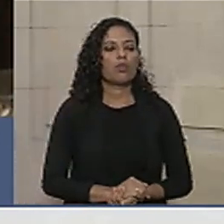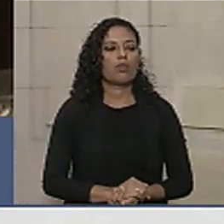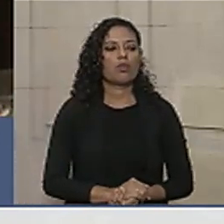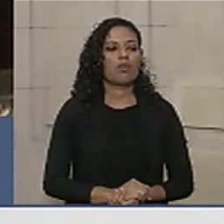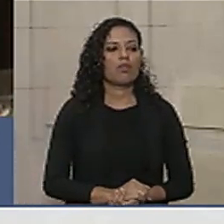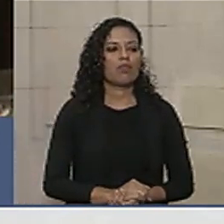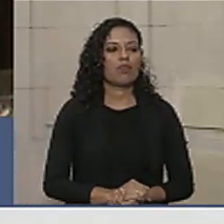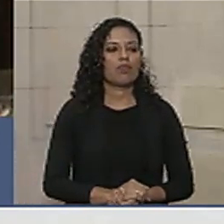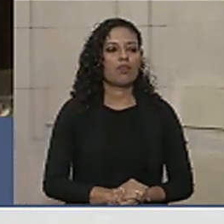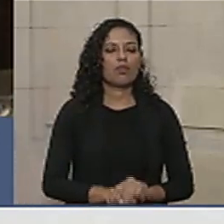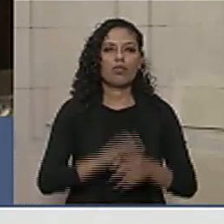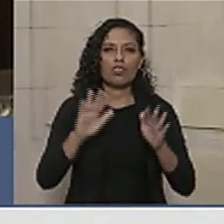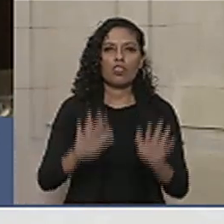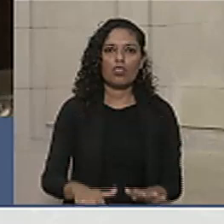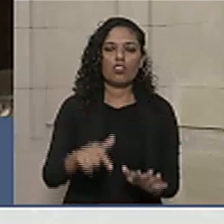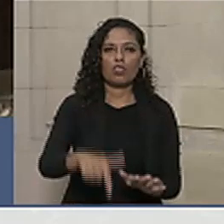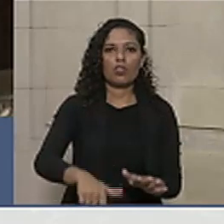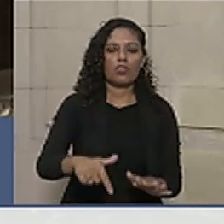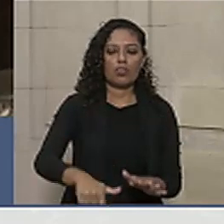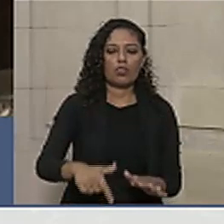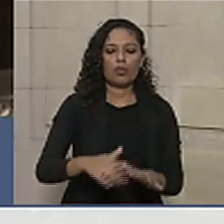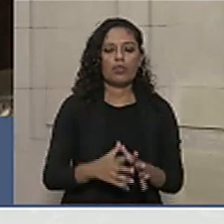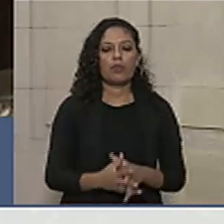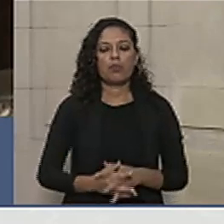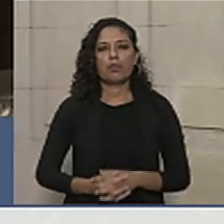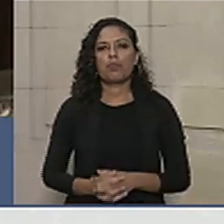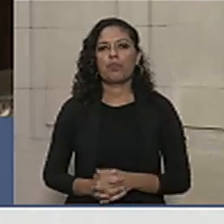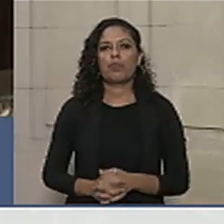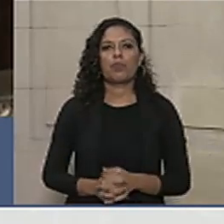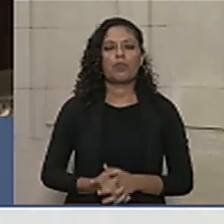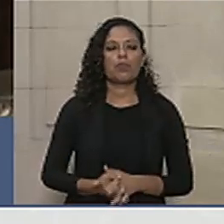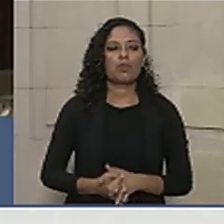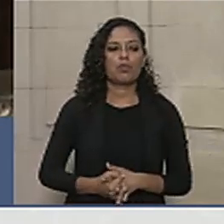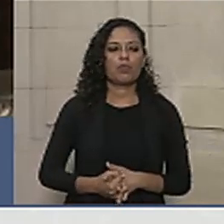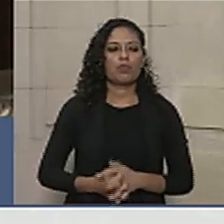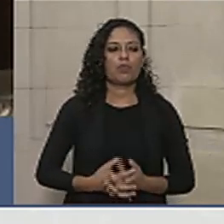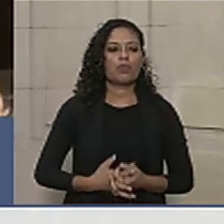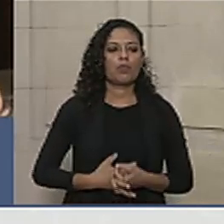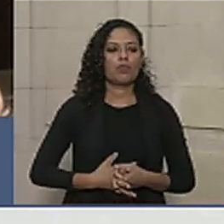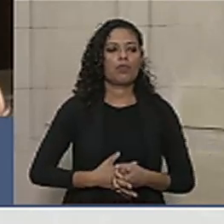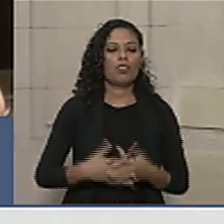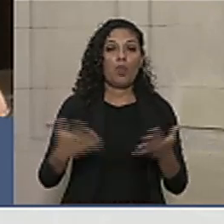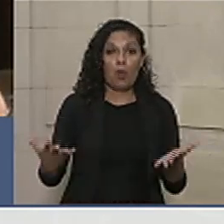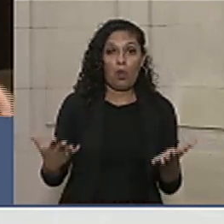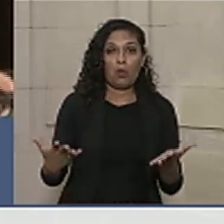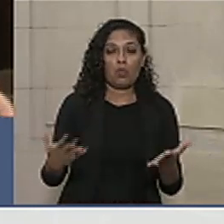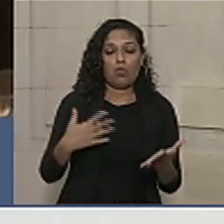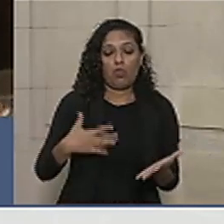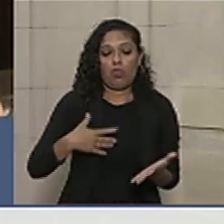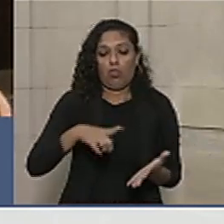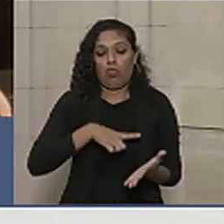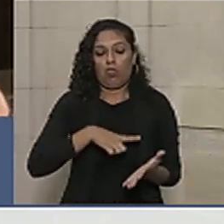deputadas ainda presentes em plenário. Hoje tive aqui o prazer